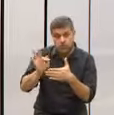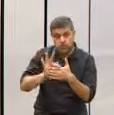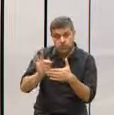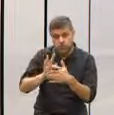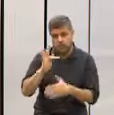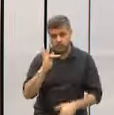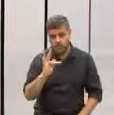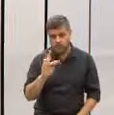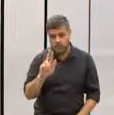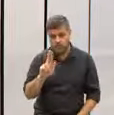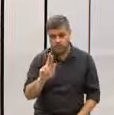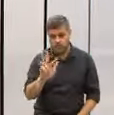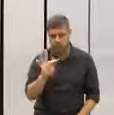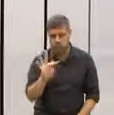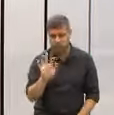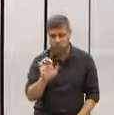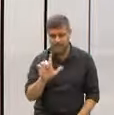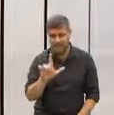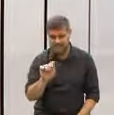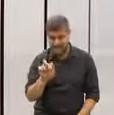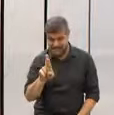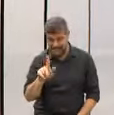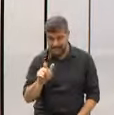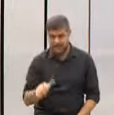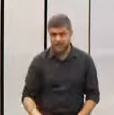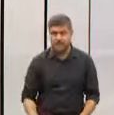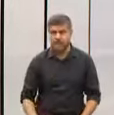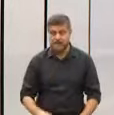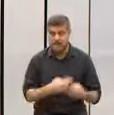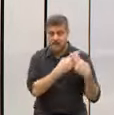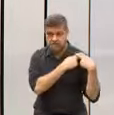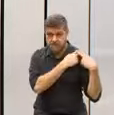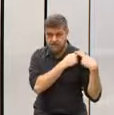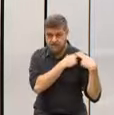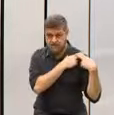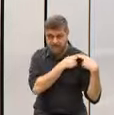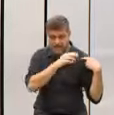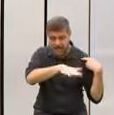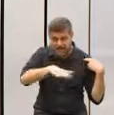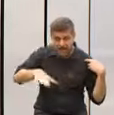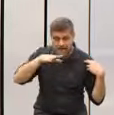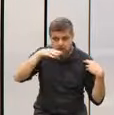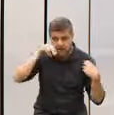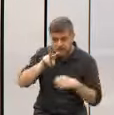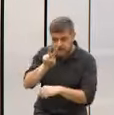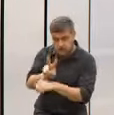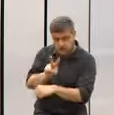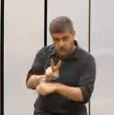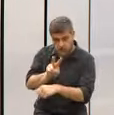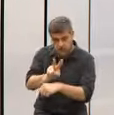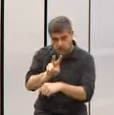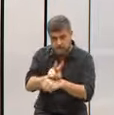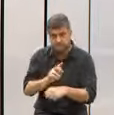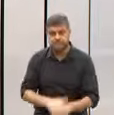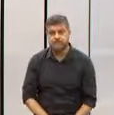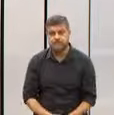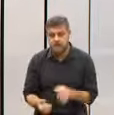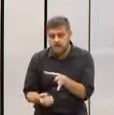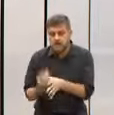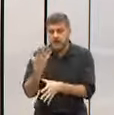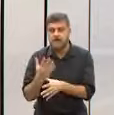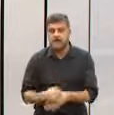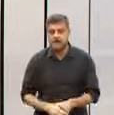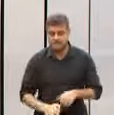O Conselho Tutelar é um órgão do município que tem como principal função zelar pelos direitos das crianças e